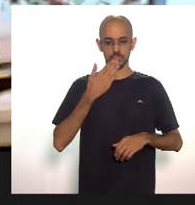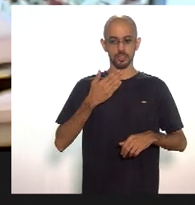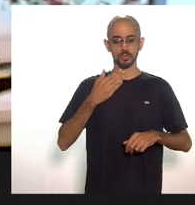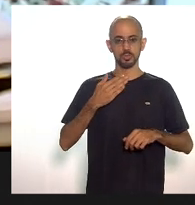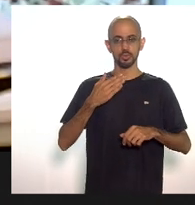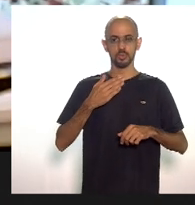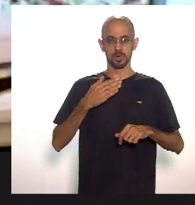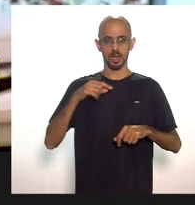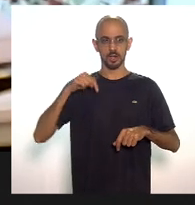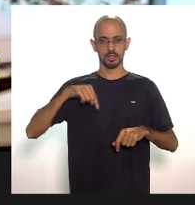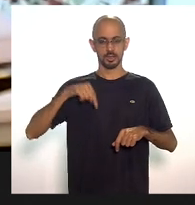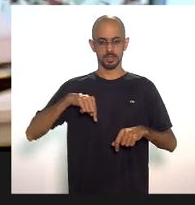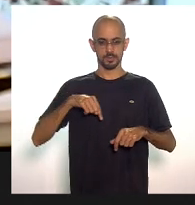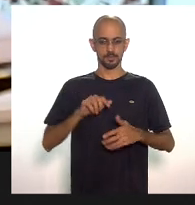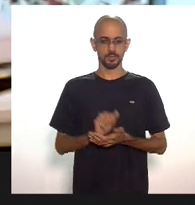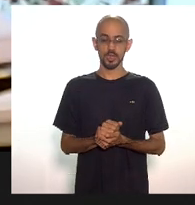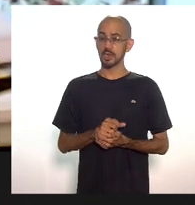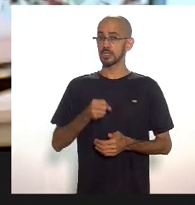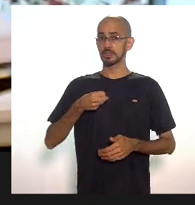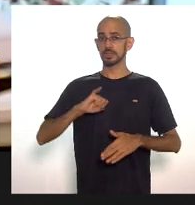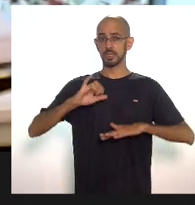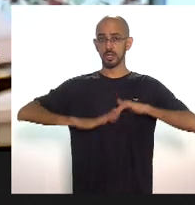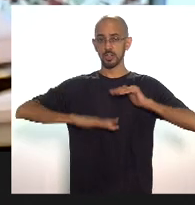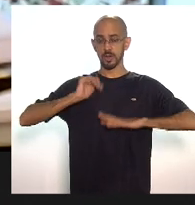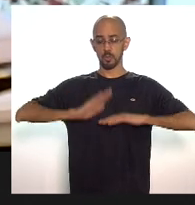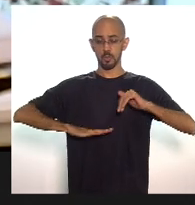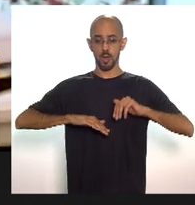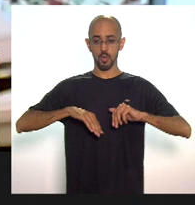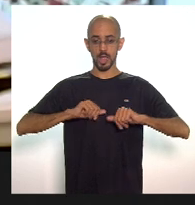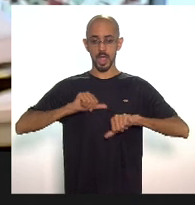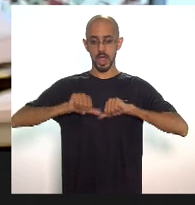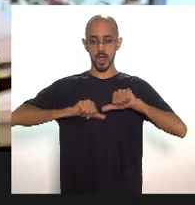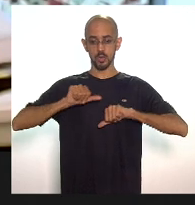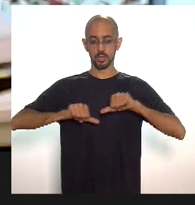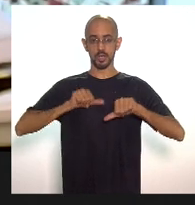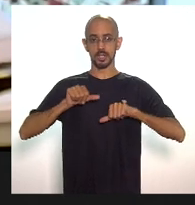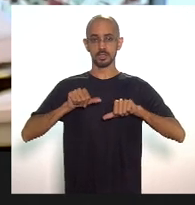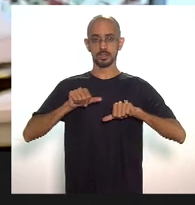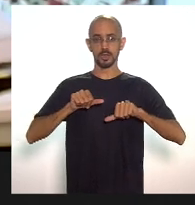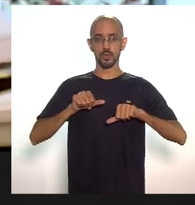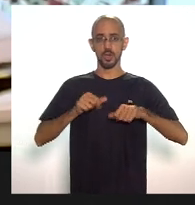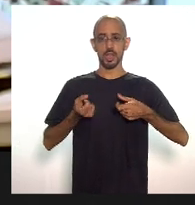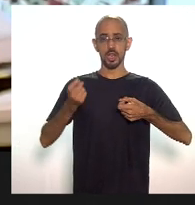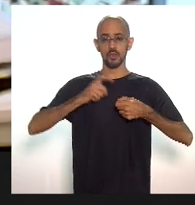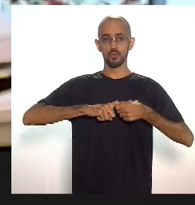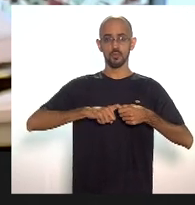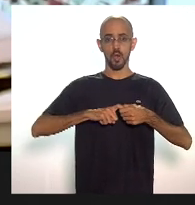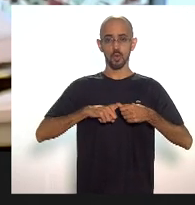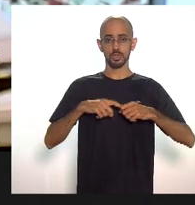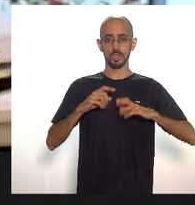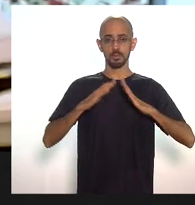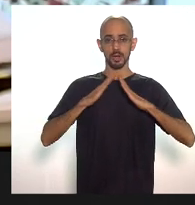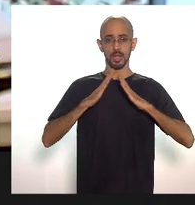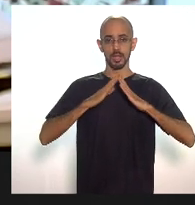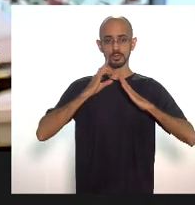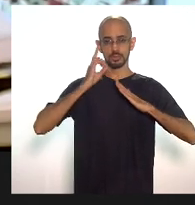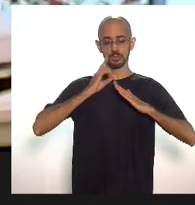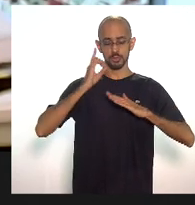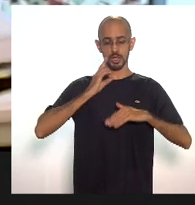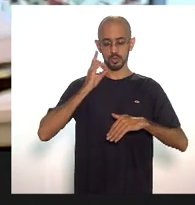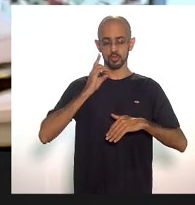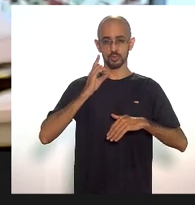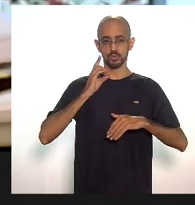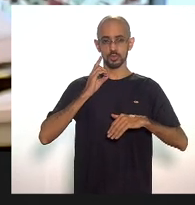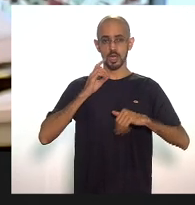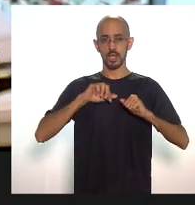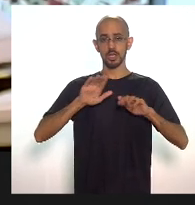aqui. Se houver alguma alteração no texto essencial do projeto, ele volta para a Câmara dos Deputados. Então, para